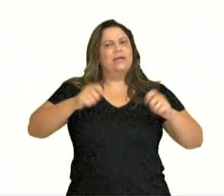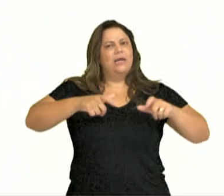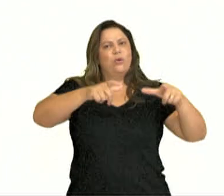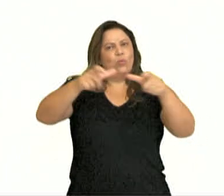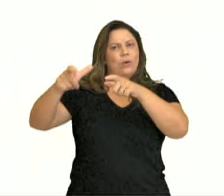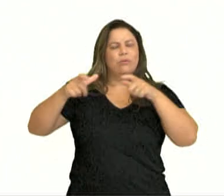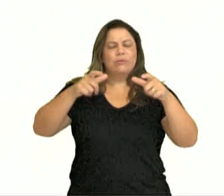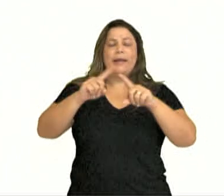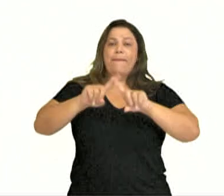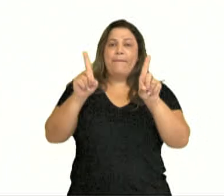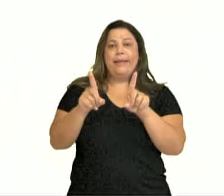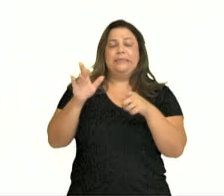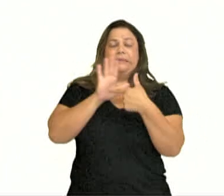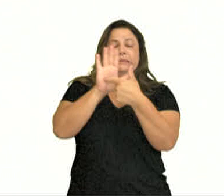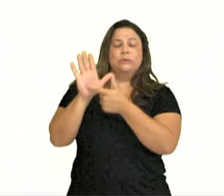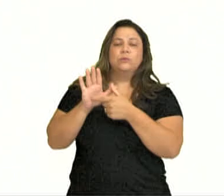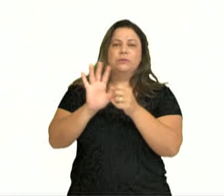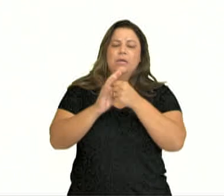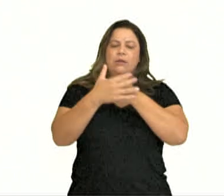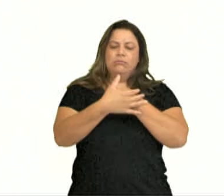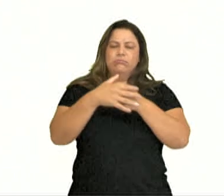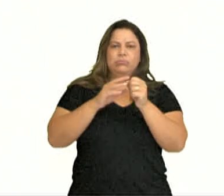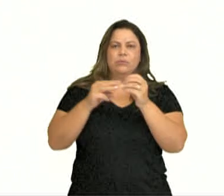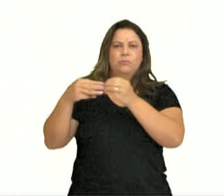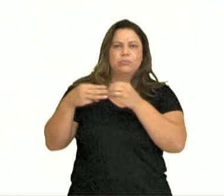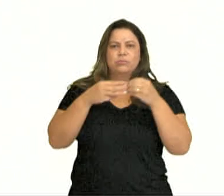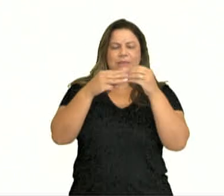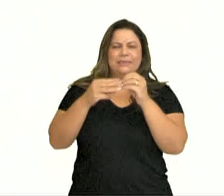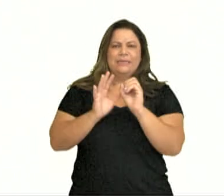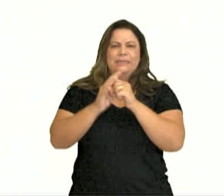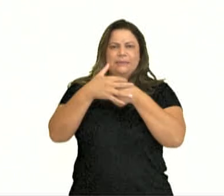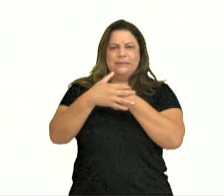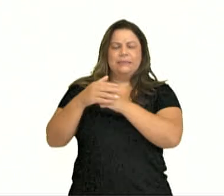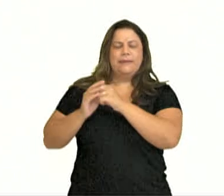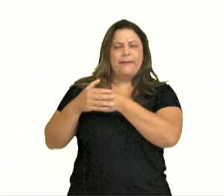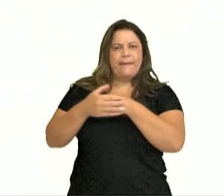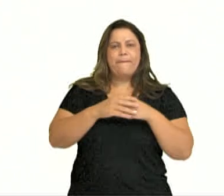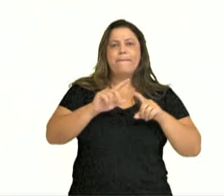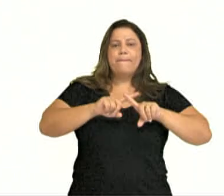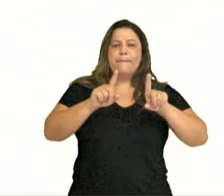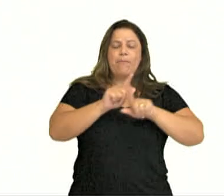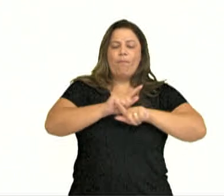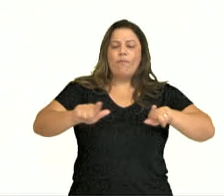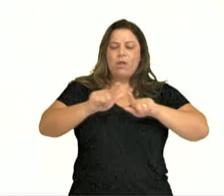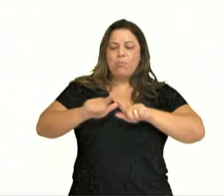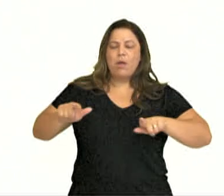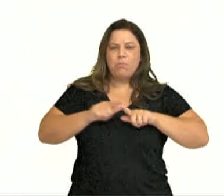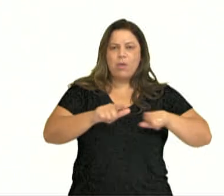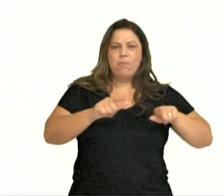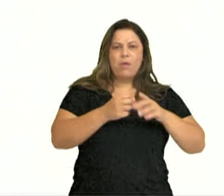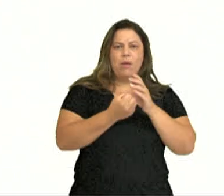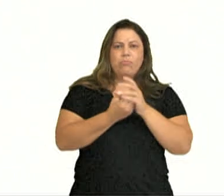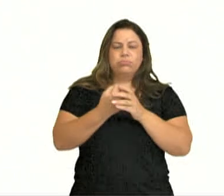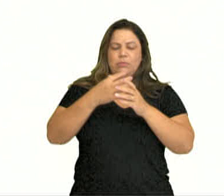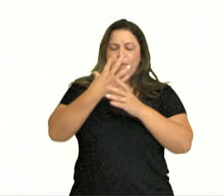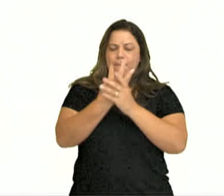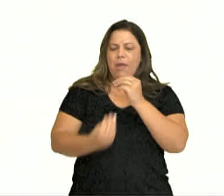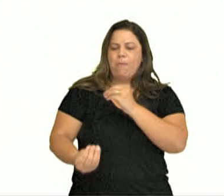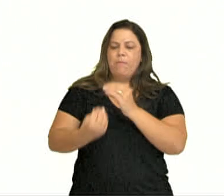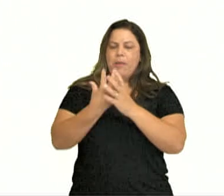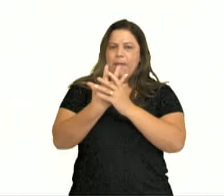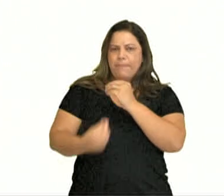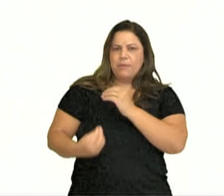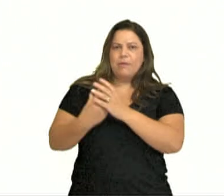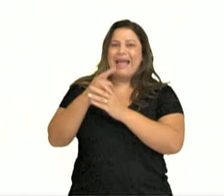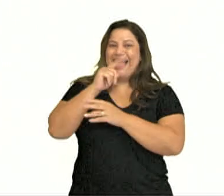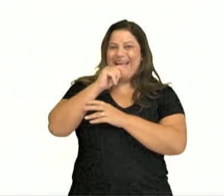não apresentam parede celular. Eles apresentam como mecanismo para eliminar o excesso de água absorvido em